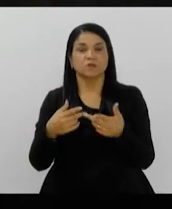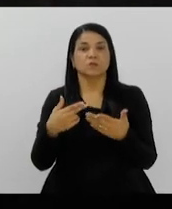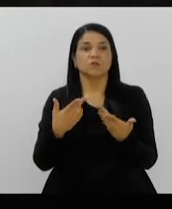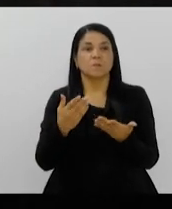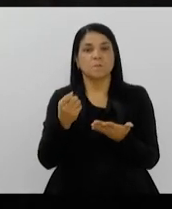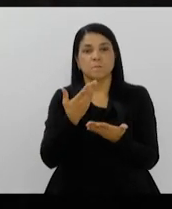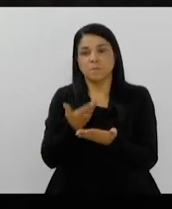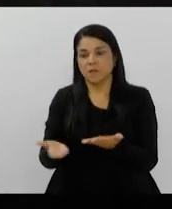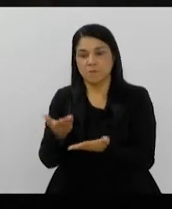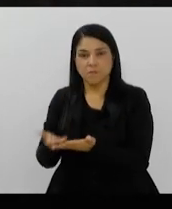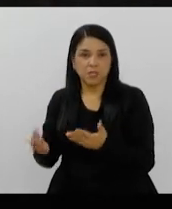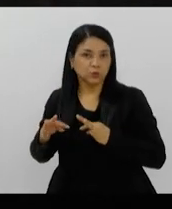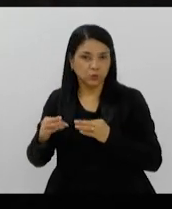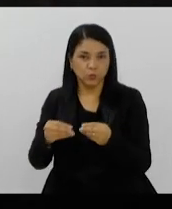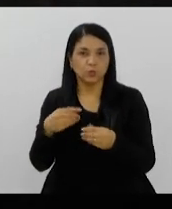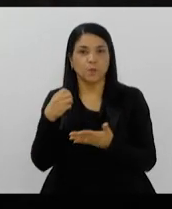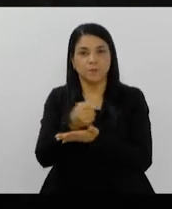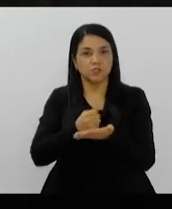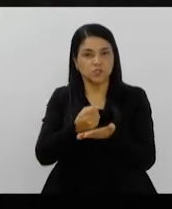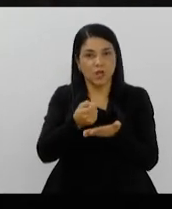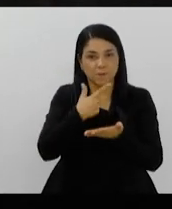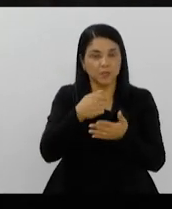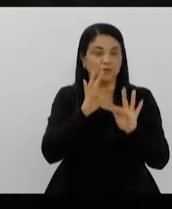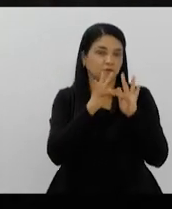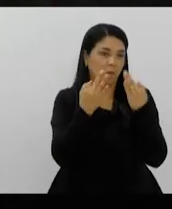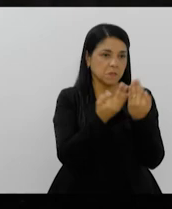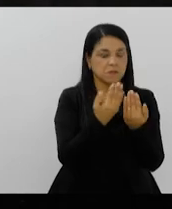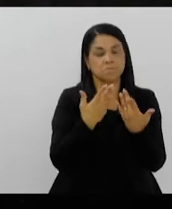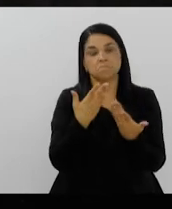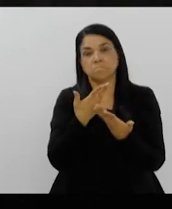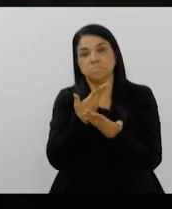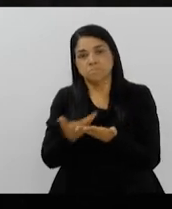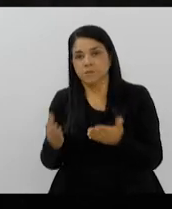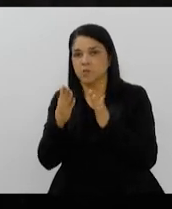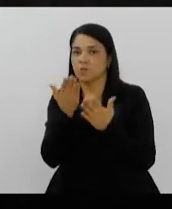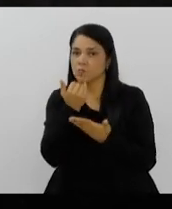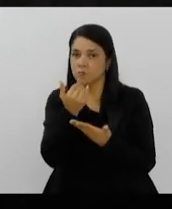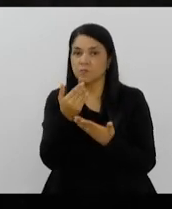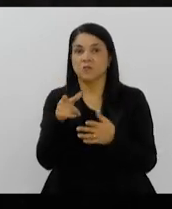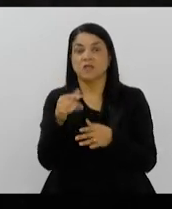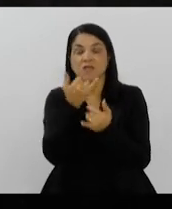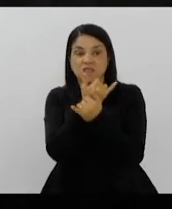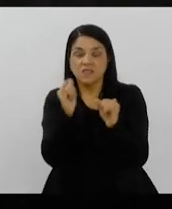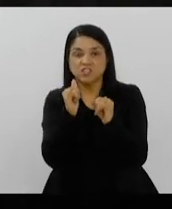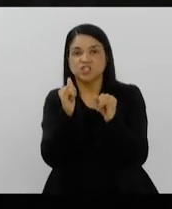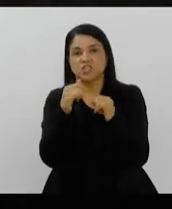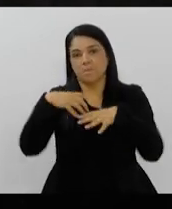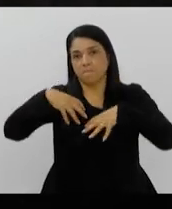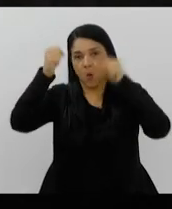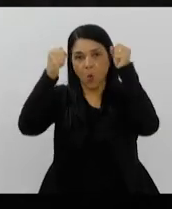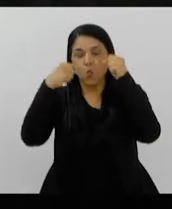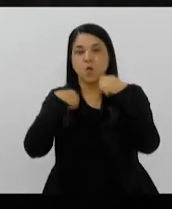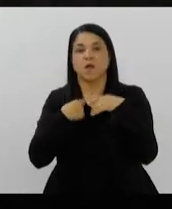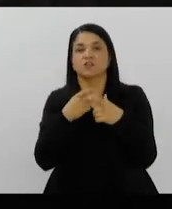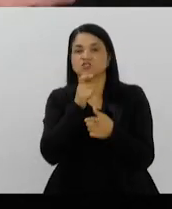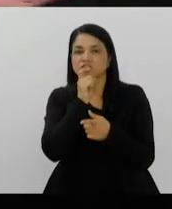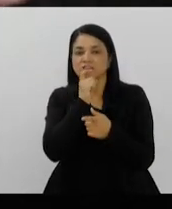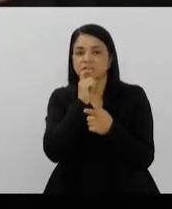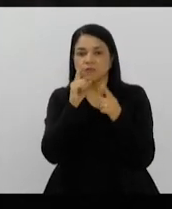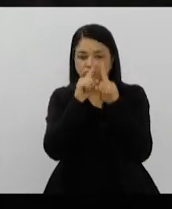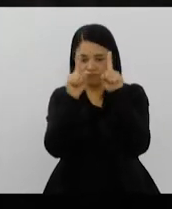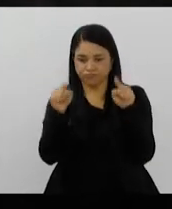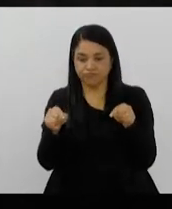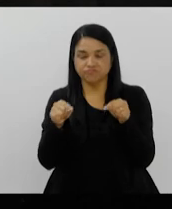e famílias em vulnerabilidade perdendo seus mantimentos, já que não tem energia e o pouco que estava na geladeira estraga, porque nós chegamos a